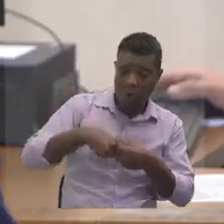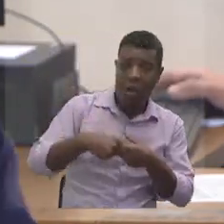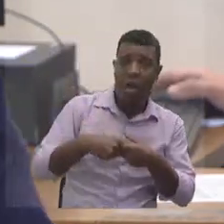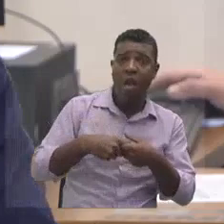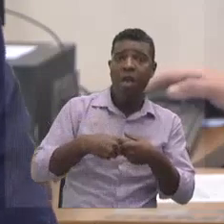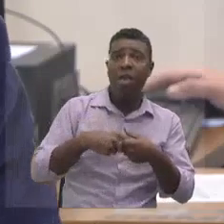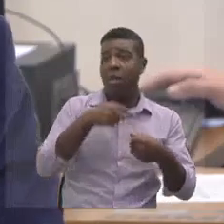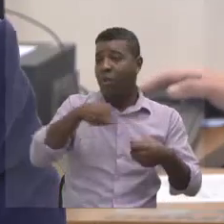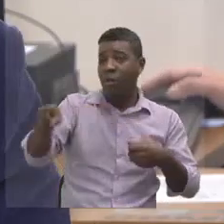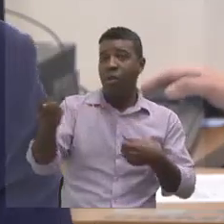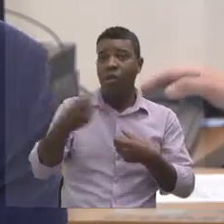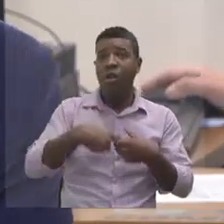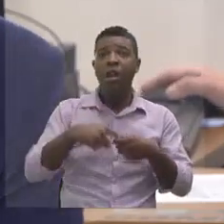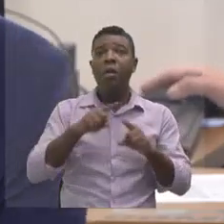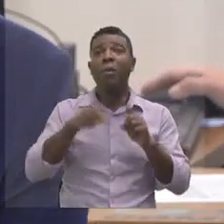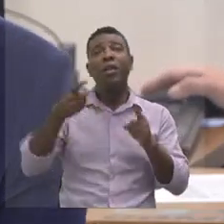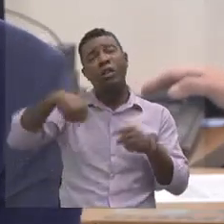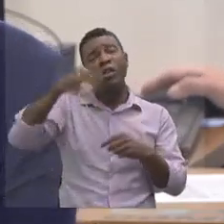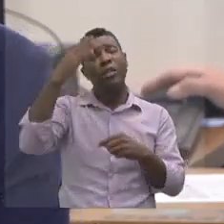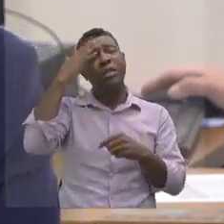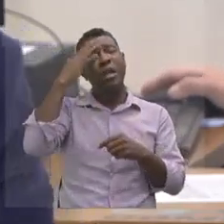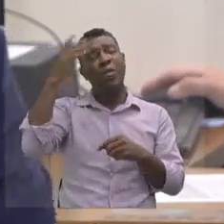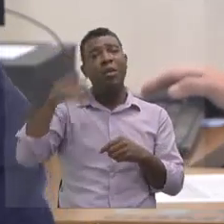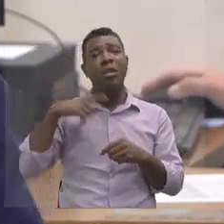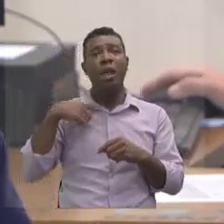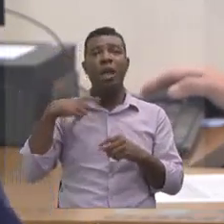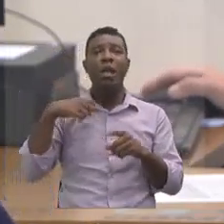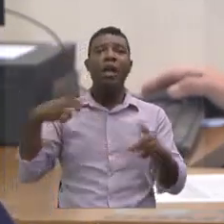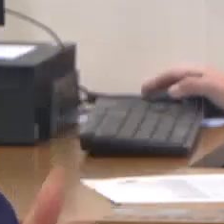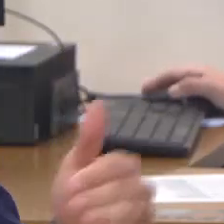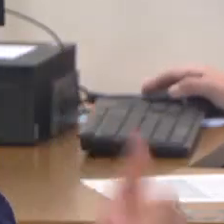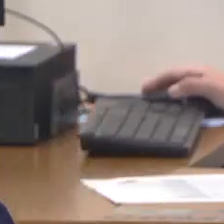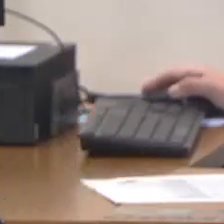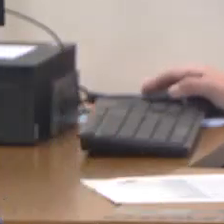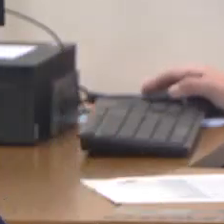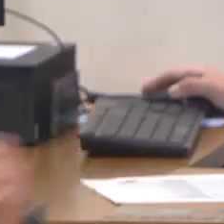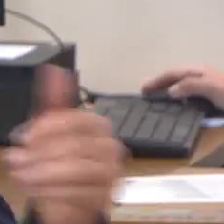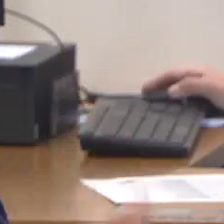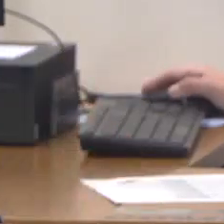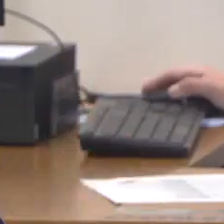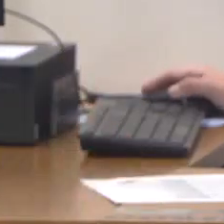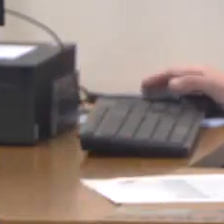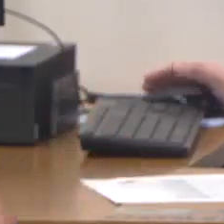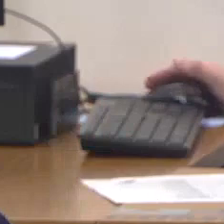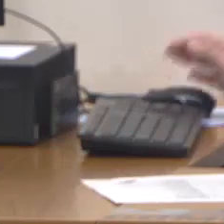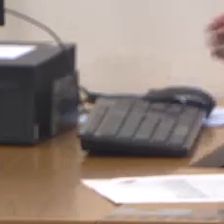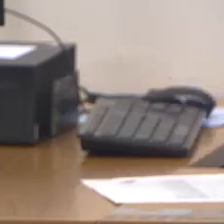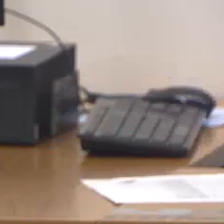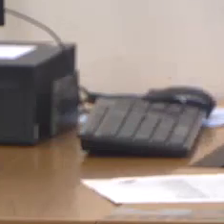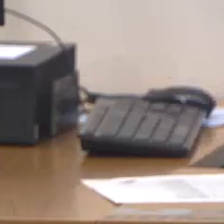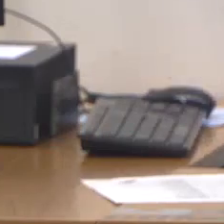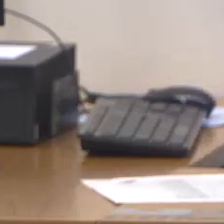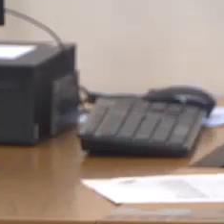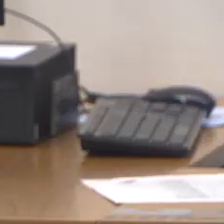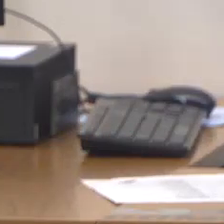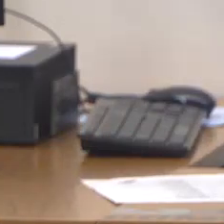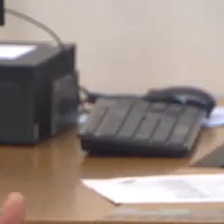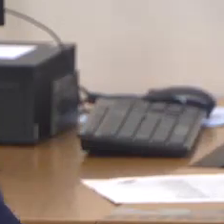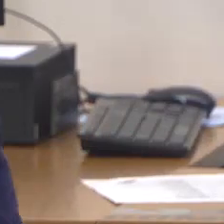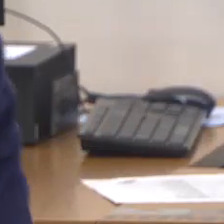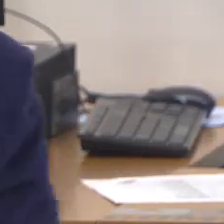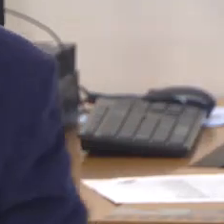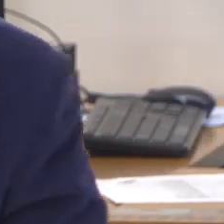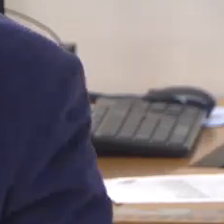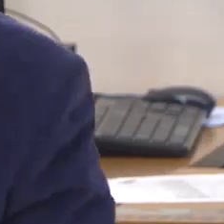que todos os dias temos acidente infelizmente várias mortes então agradecer ao secretário Rodrigo a toda equipe da ciência toda é